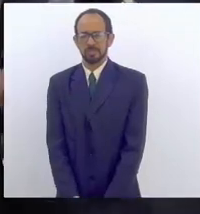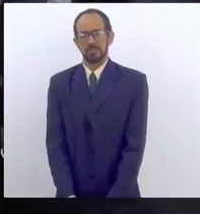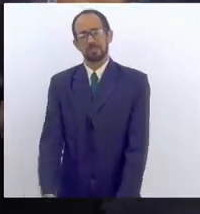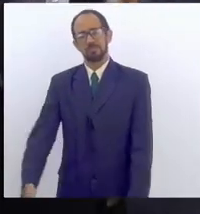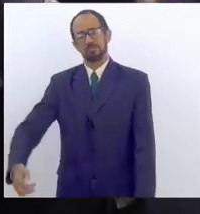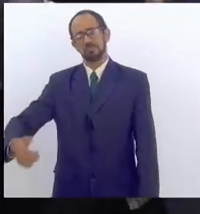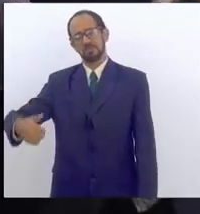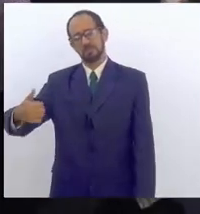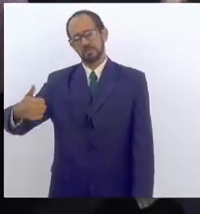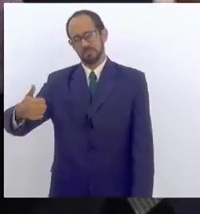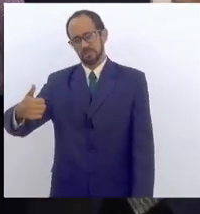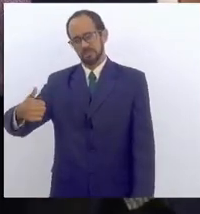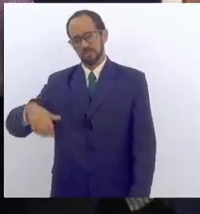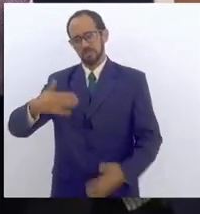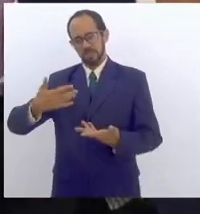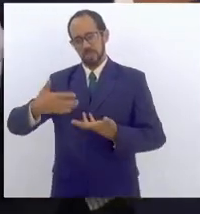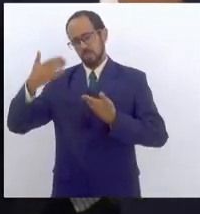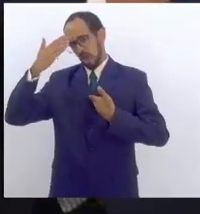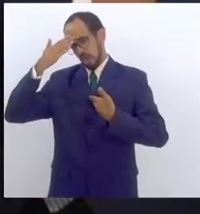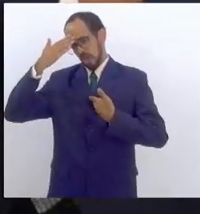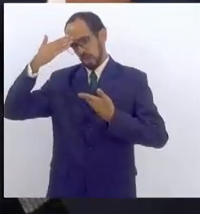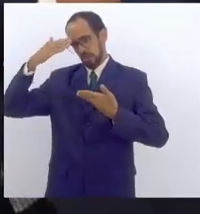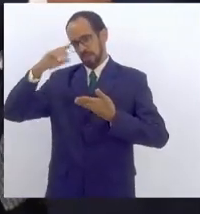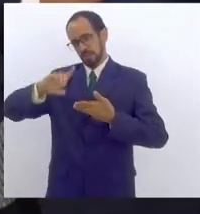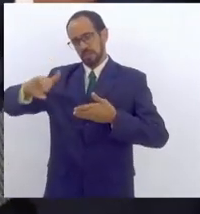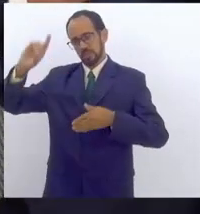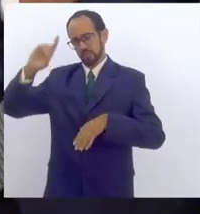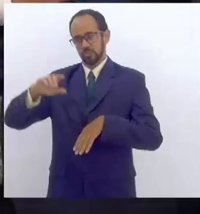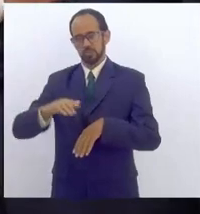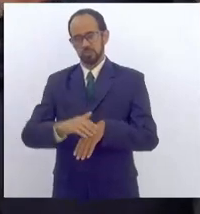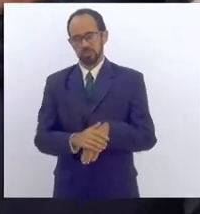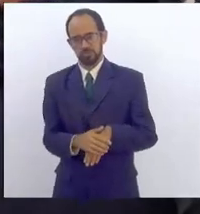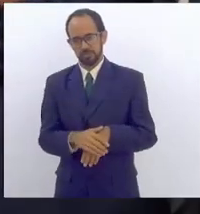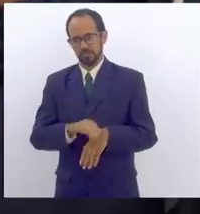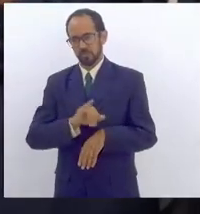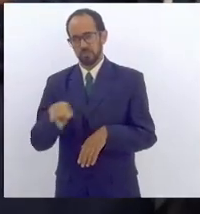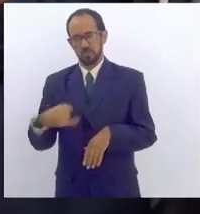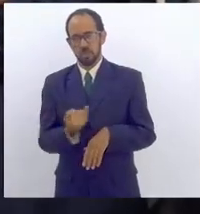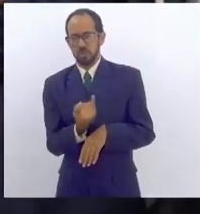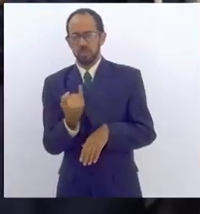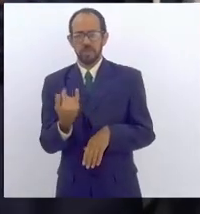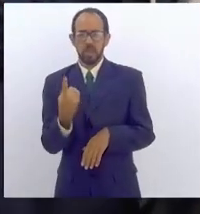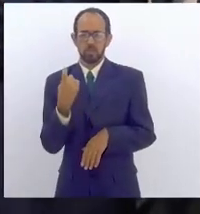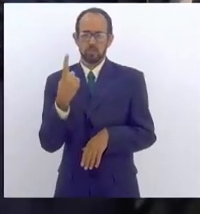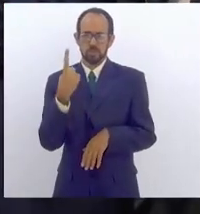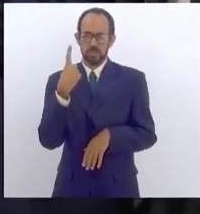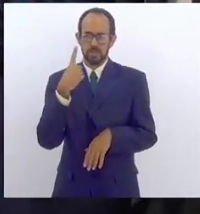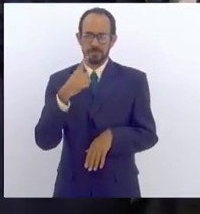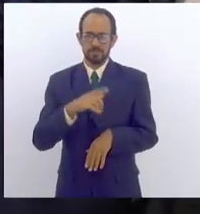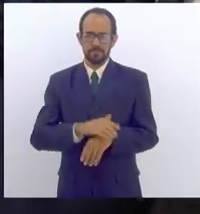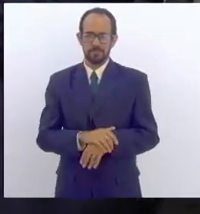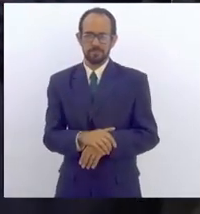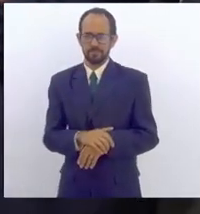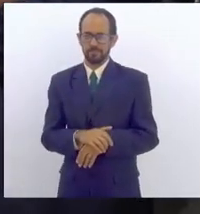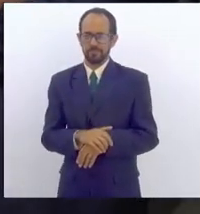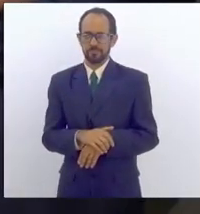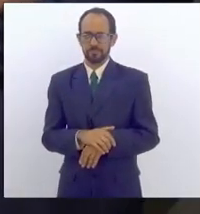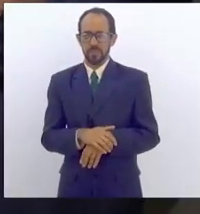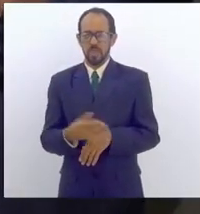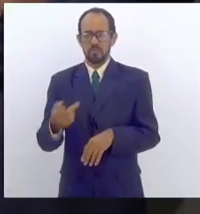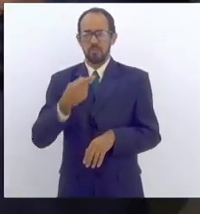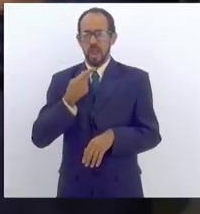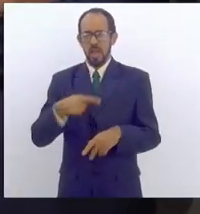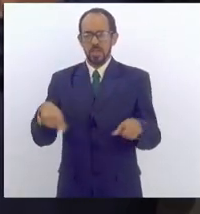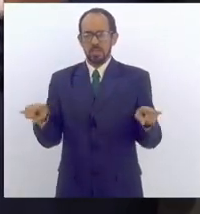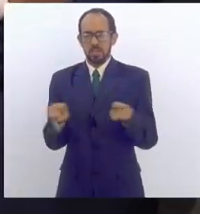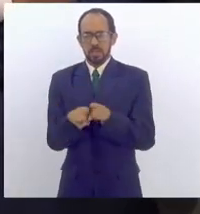Primeiramente, eu quero agradecer ao nosso Deus essa oportunidade ímpar, dizer que quando